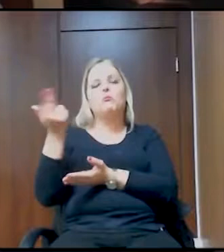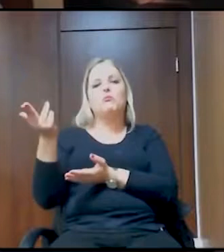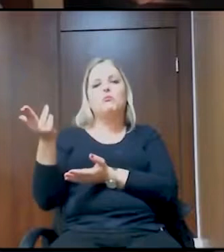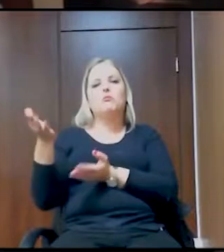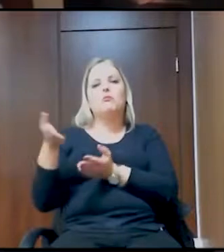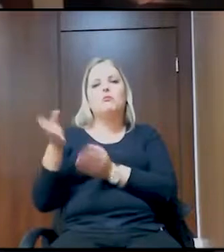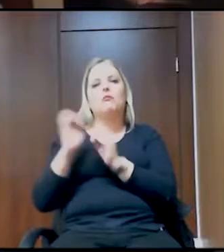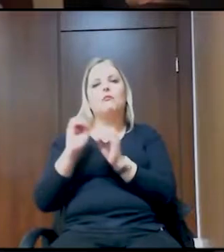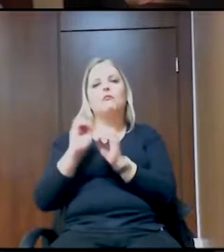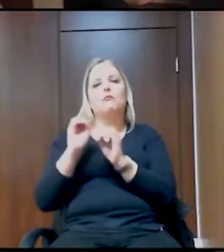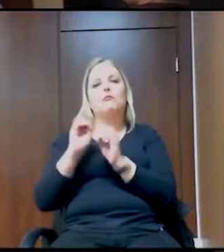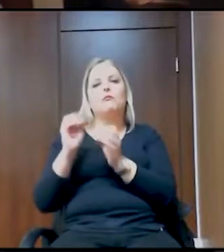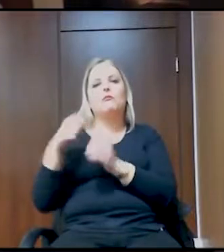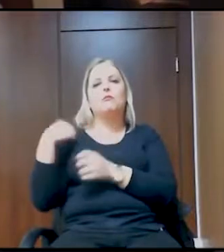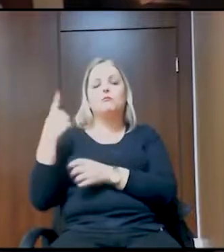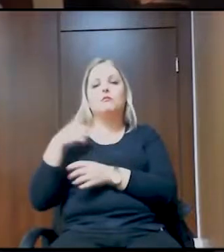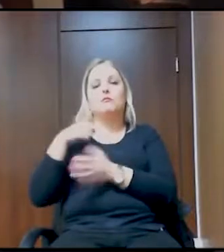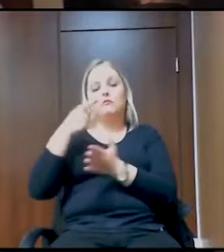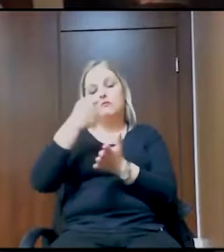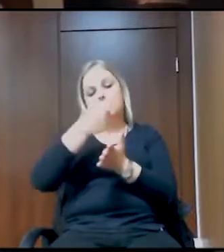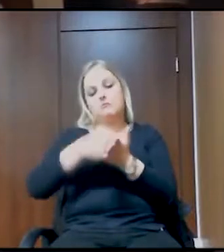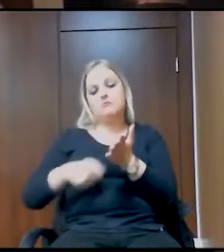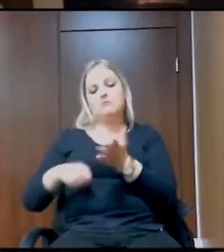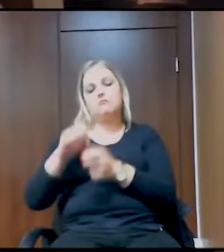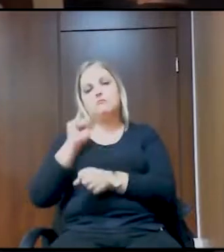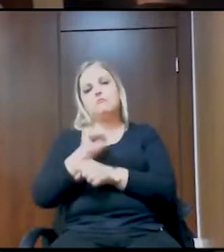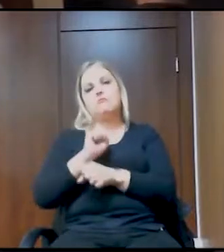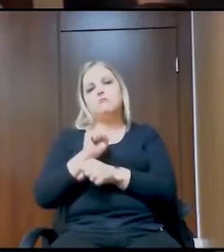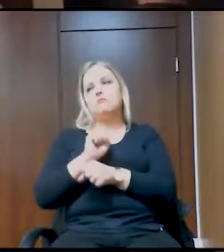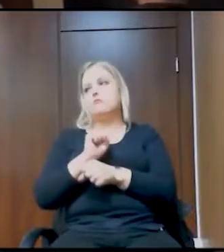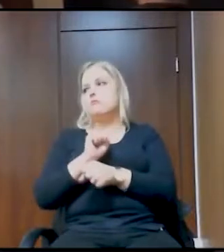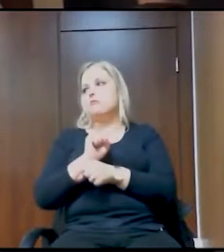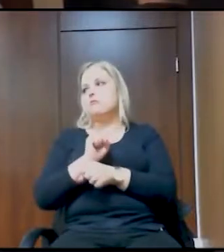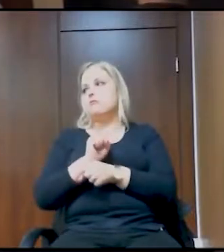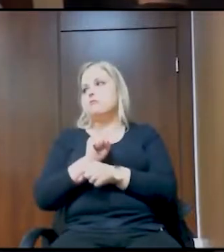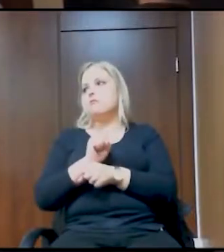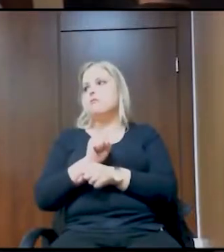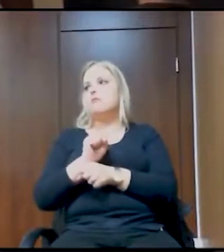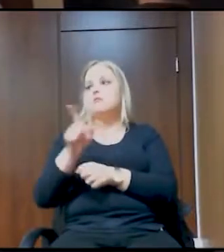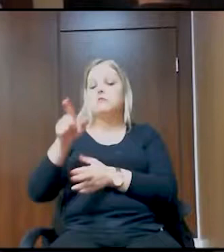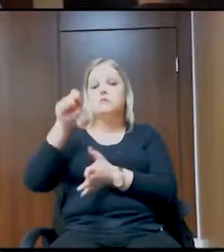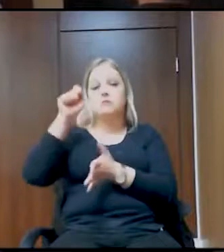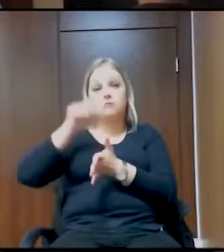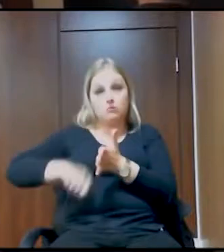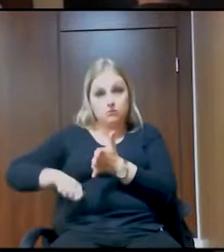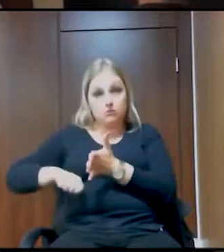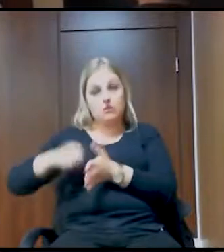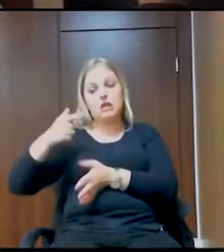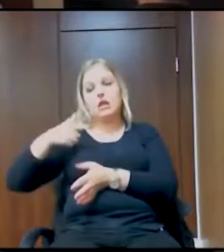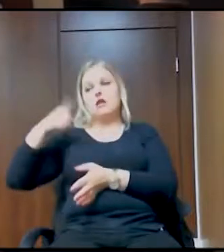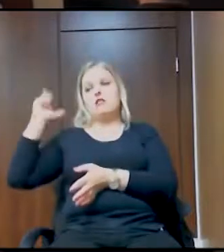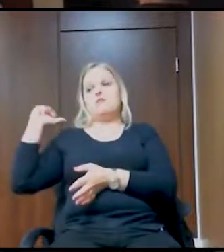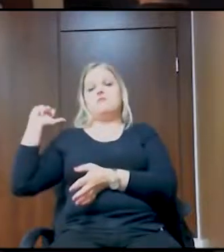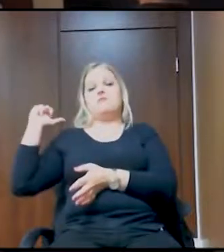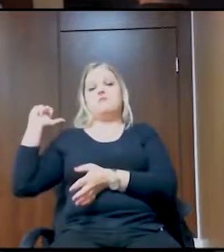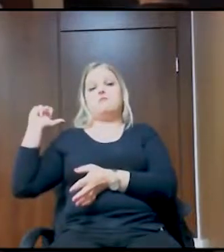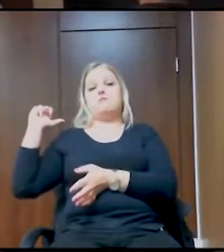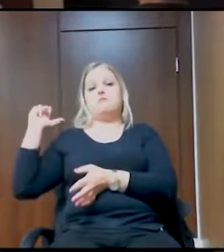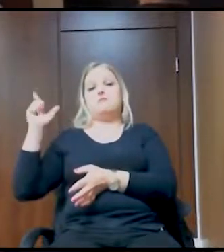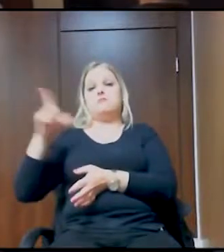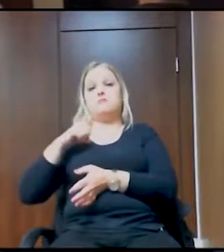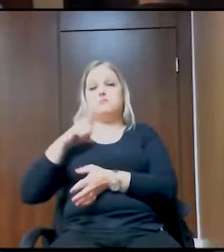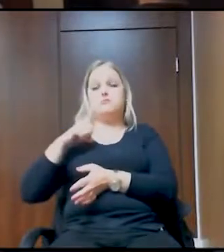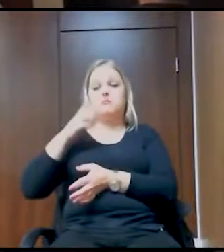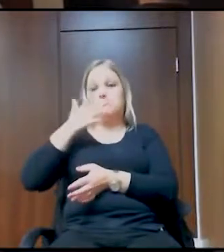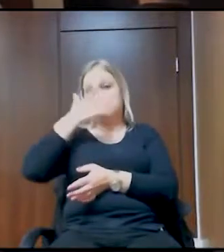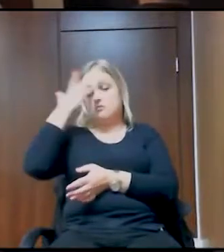a lista de espera, idosos que se inscreveram antes de começar o GARMIC. Nós temos idosos que se